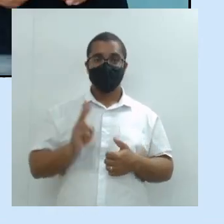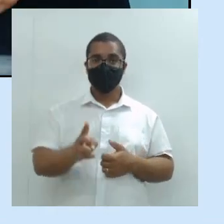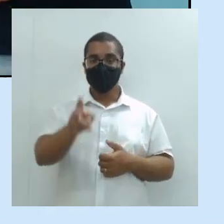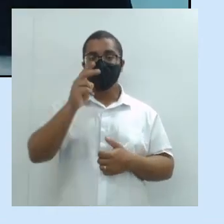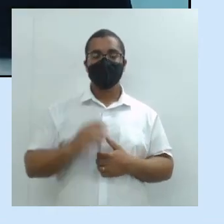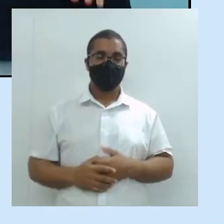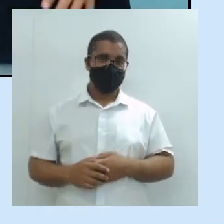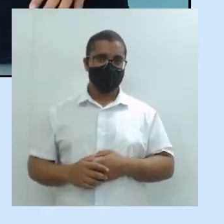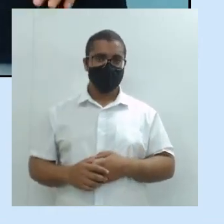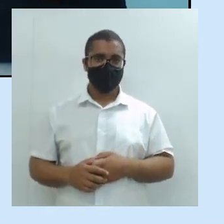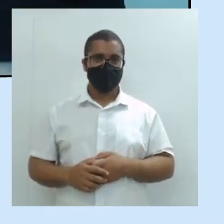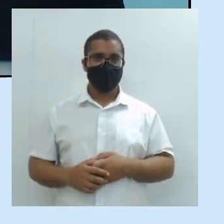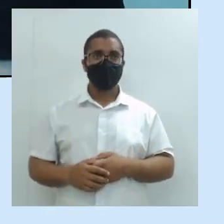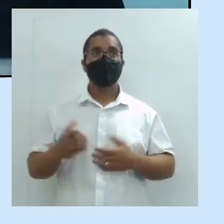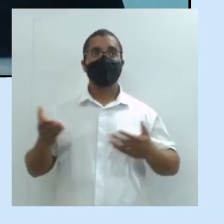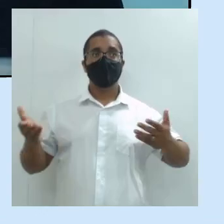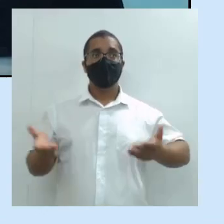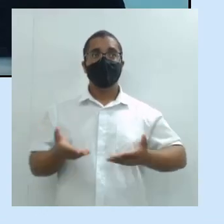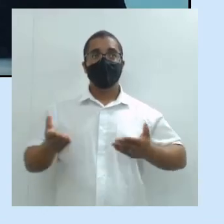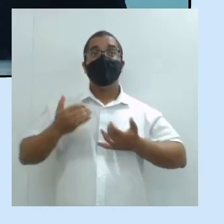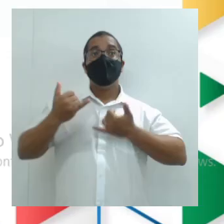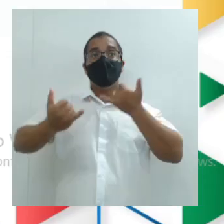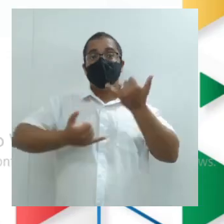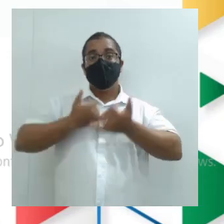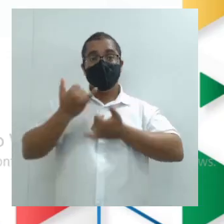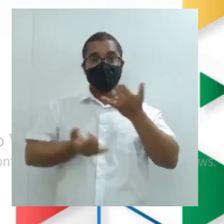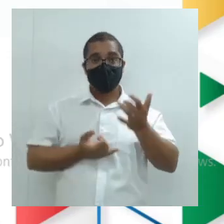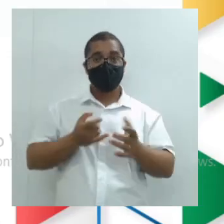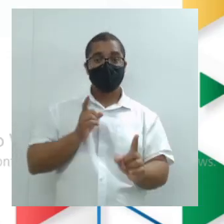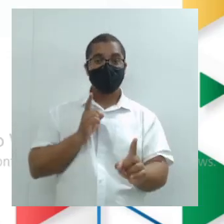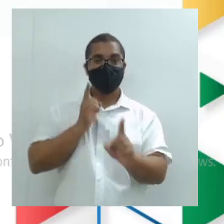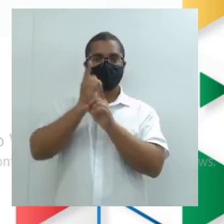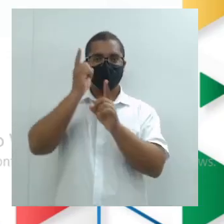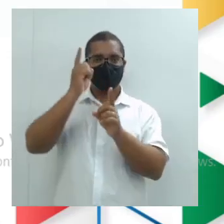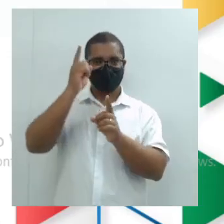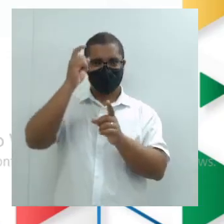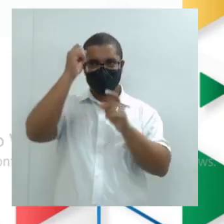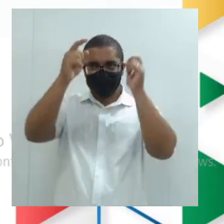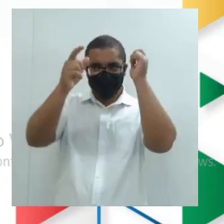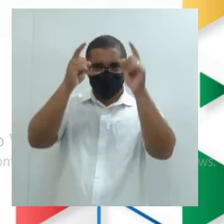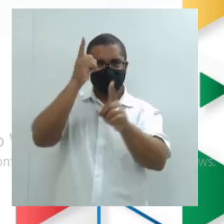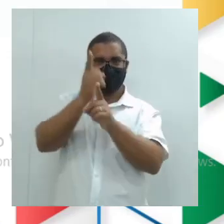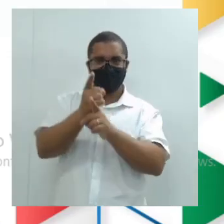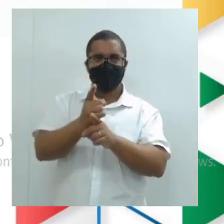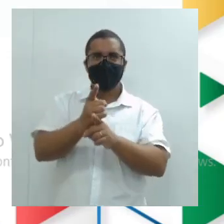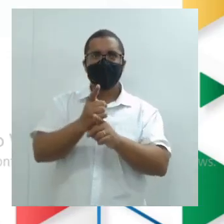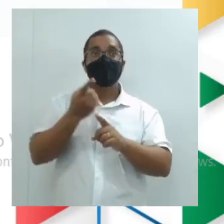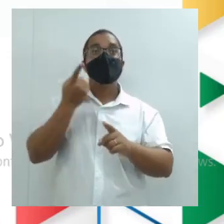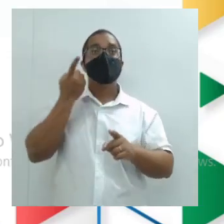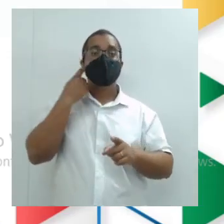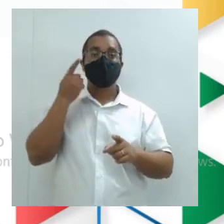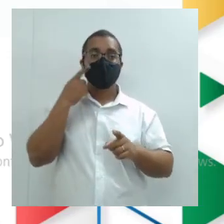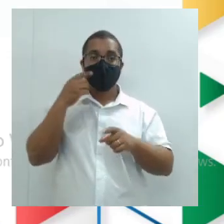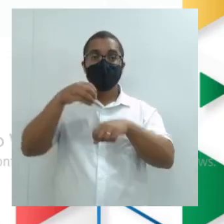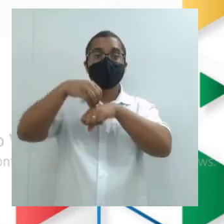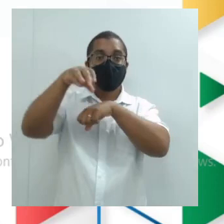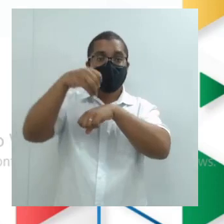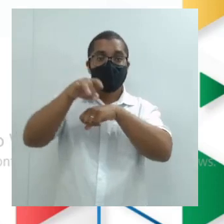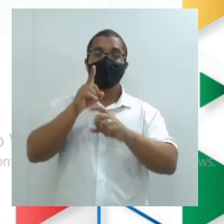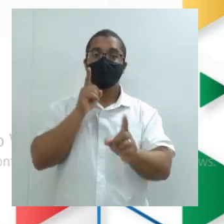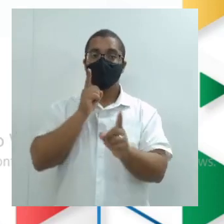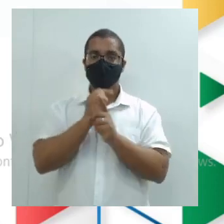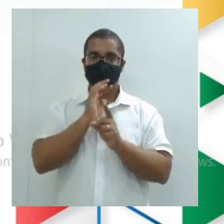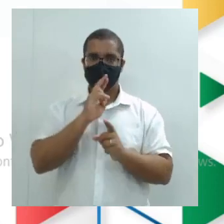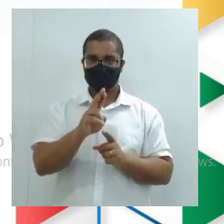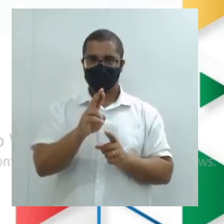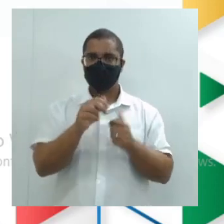Olha, vamos brincar de adivinhar, de adivinhação. Leia as pistas e adivinha a resposta.